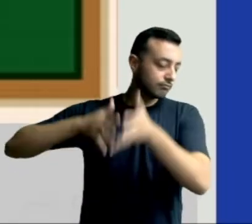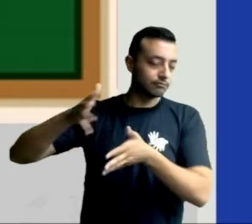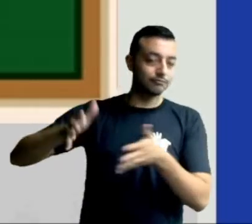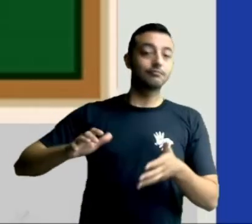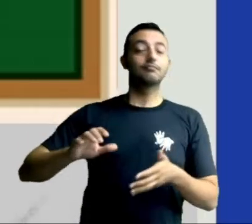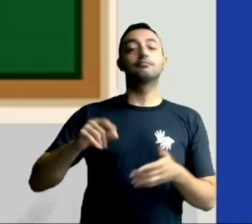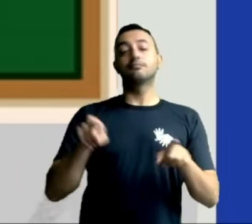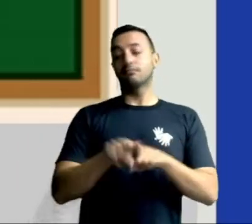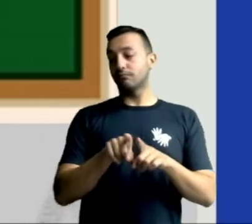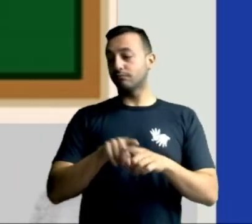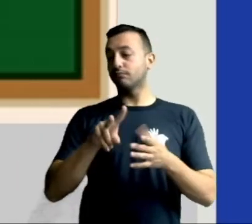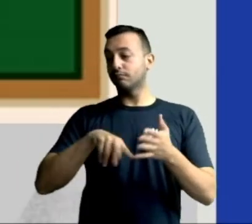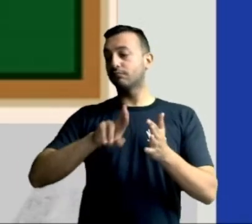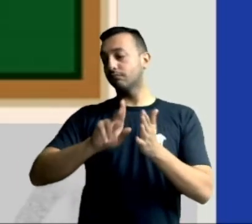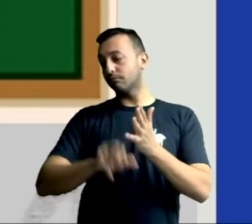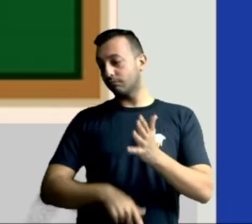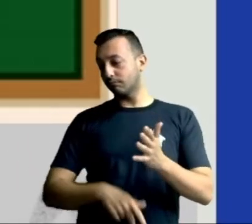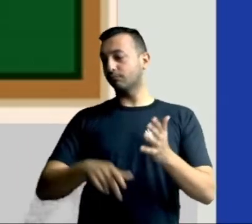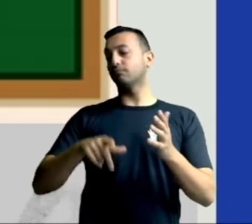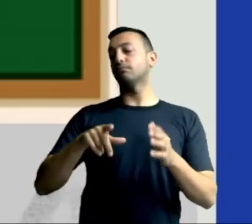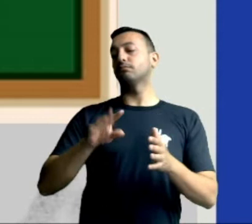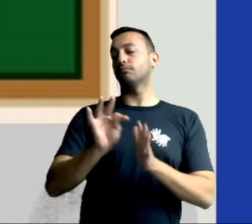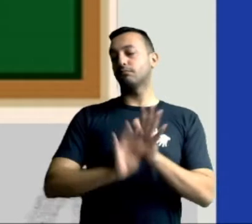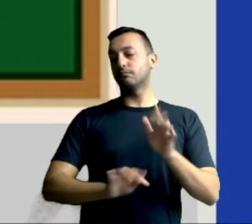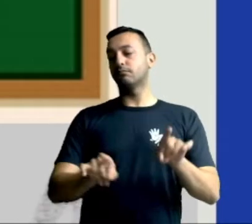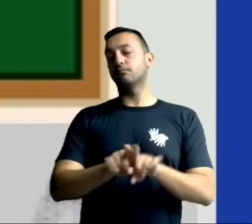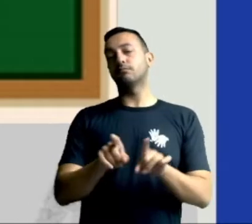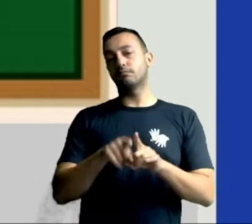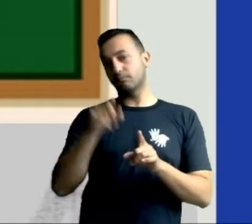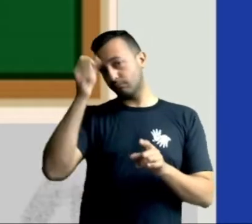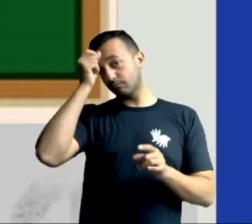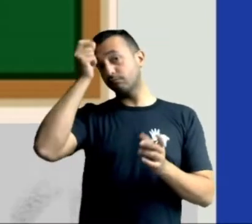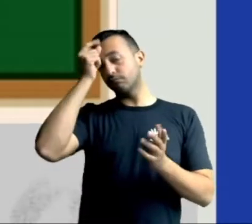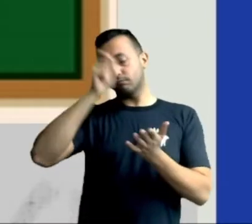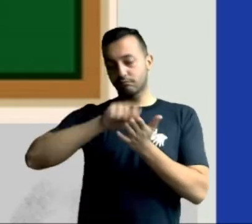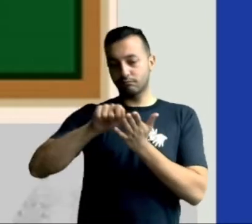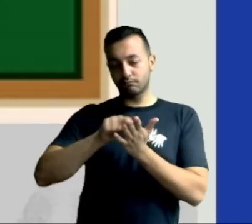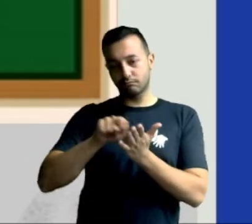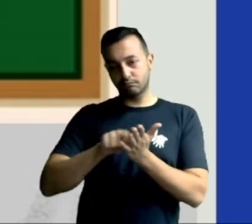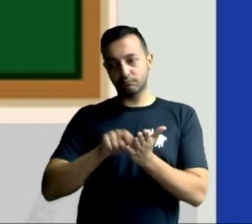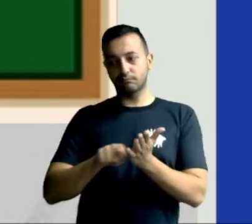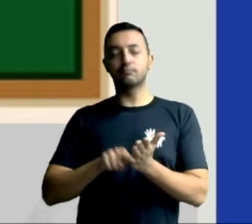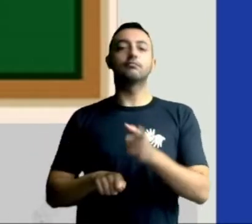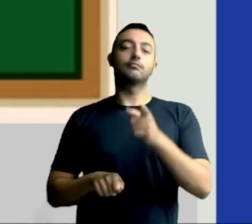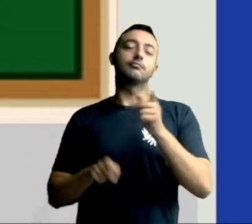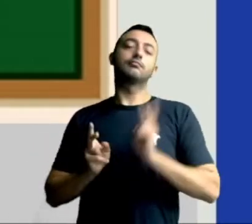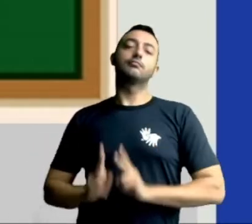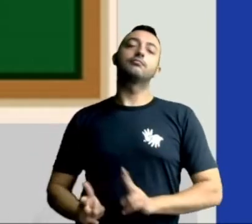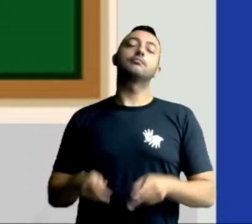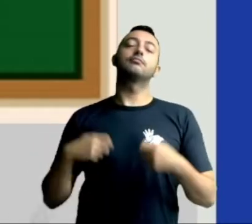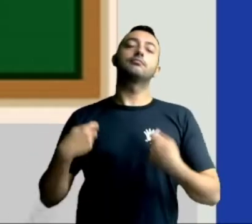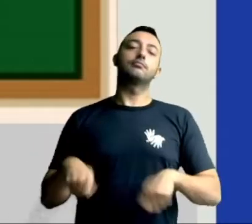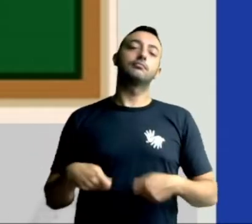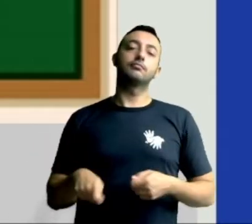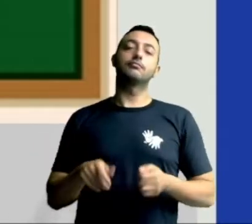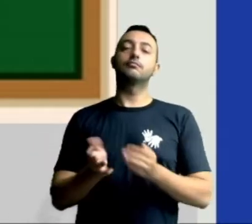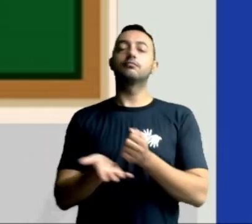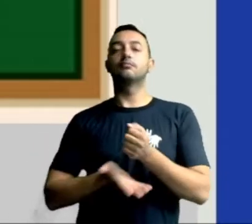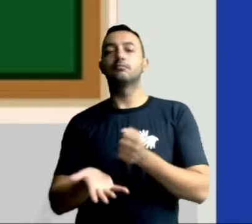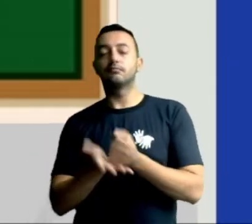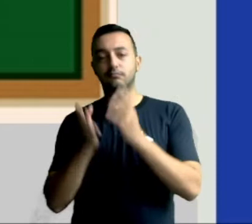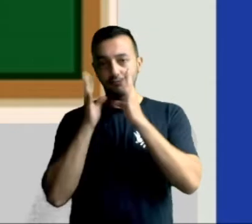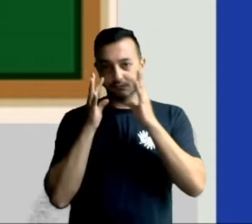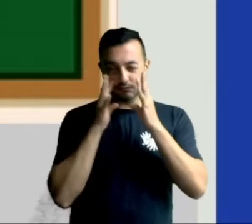e produzir textos. Então, se você der uma olhadinha nesse passo a passo, a gente tem sempre do princípio básico, que é ter